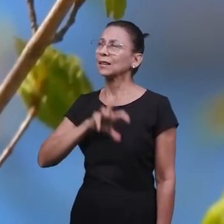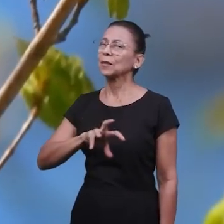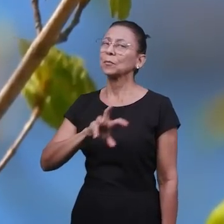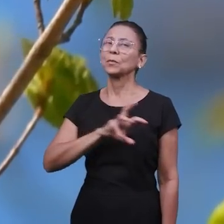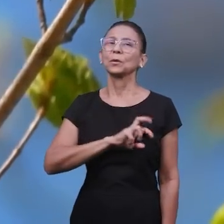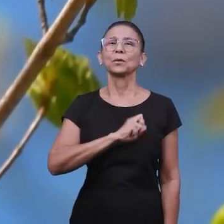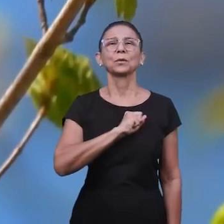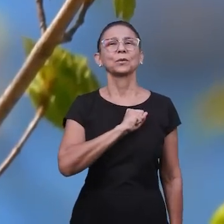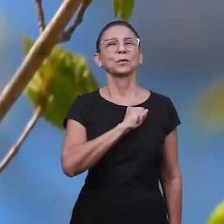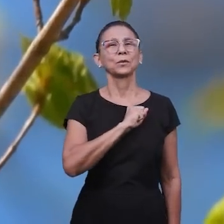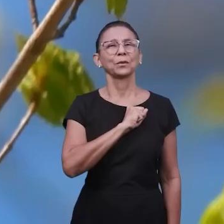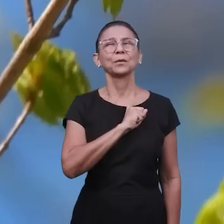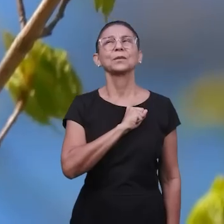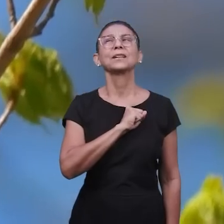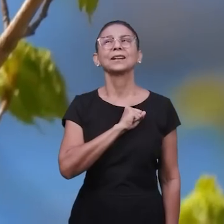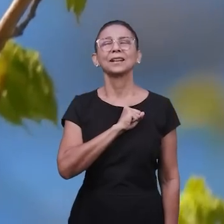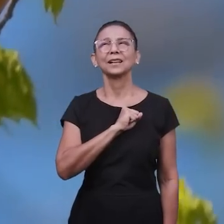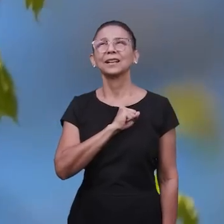clamor.